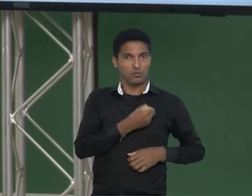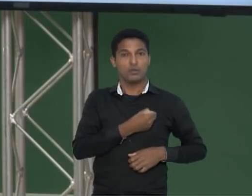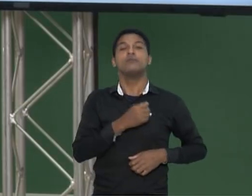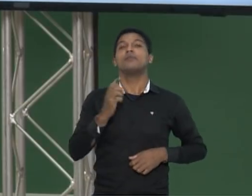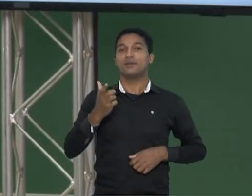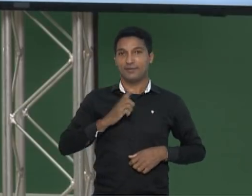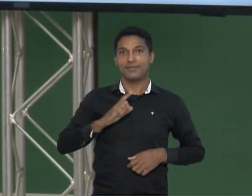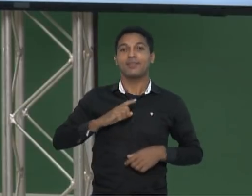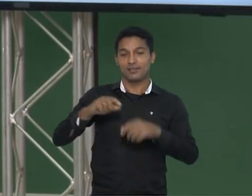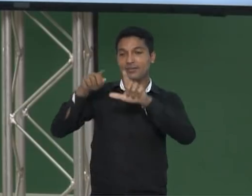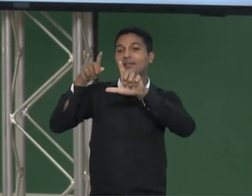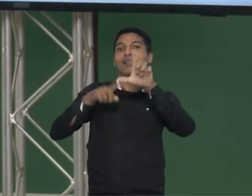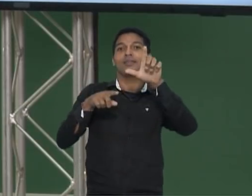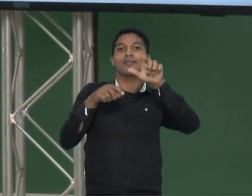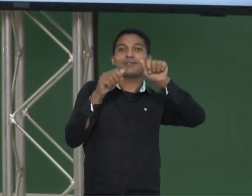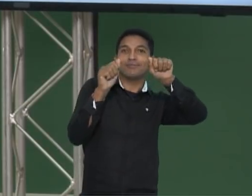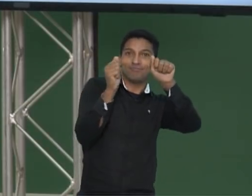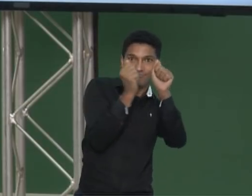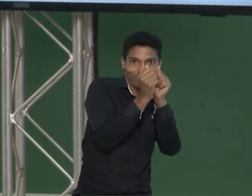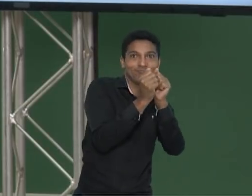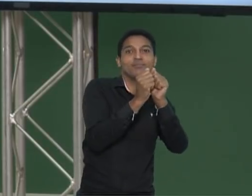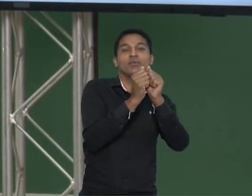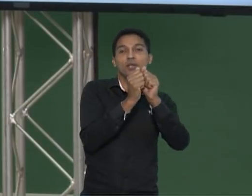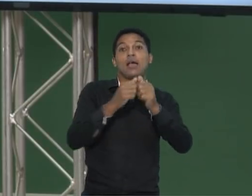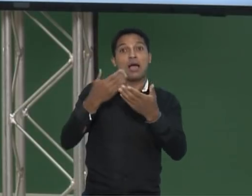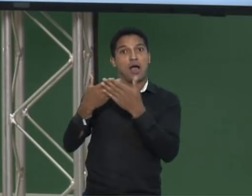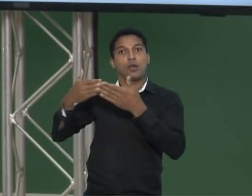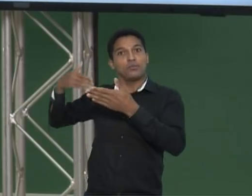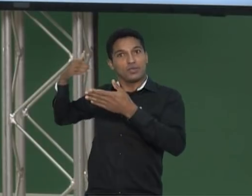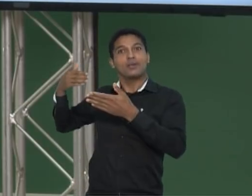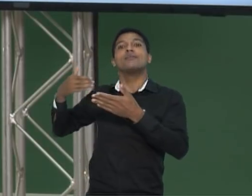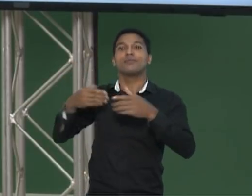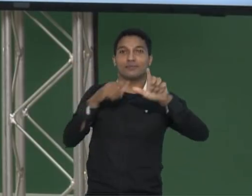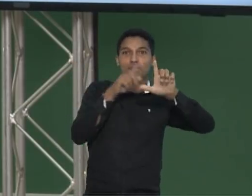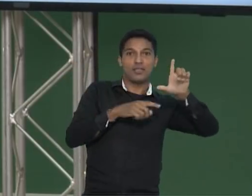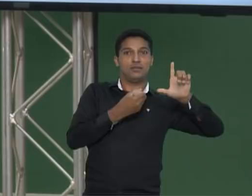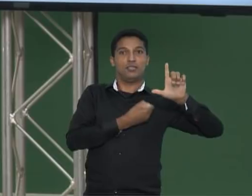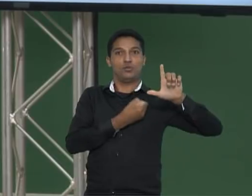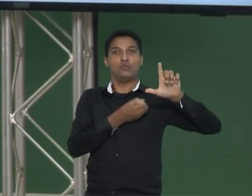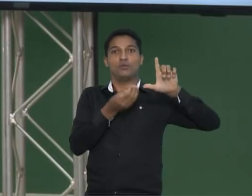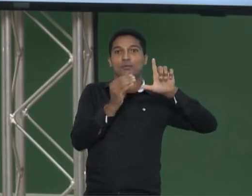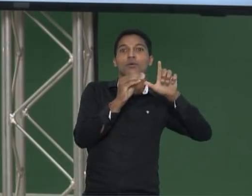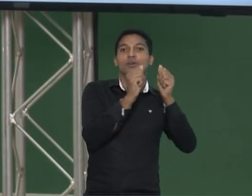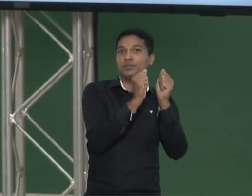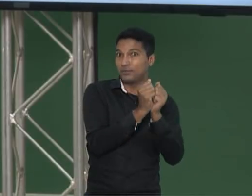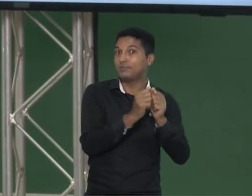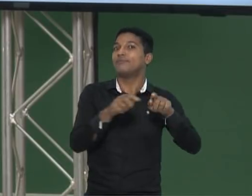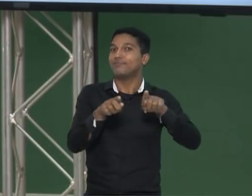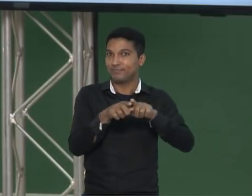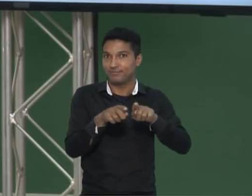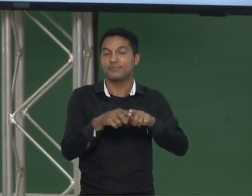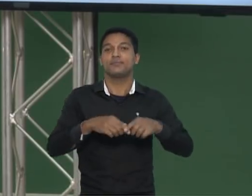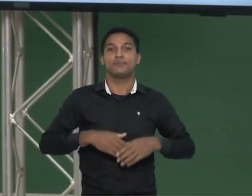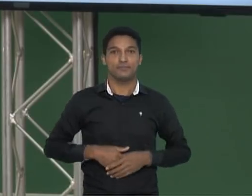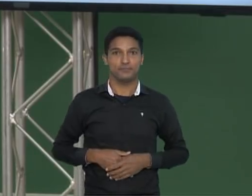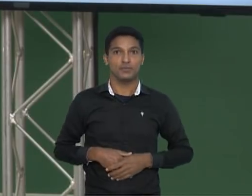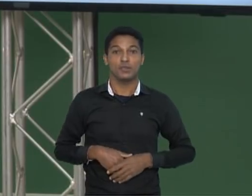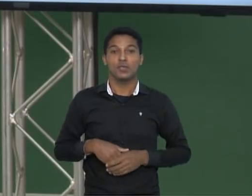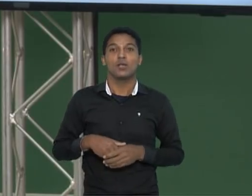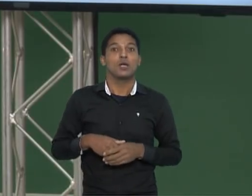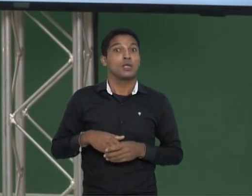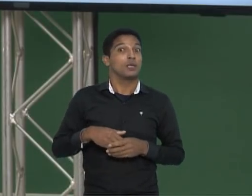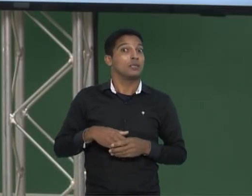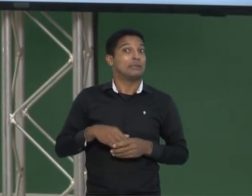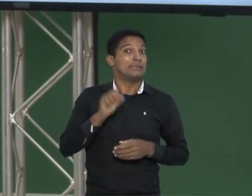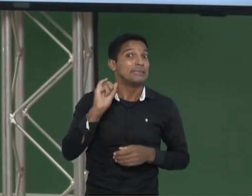da aula anterior, dos produtos notáveis, que nos termos vão aparecer letras também. E quando a gente não sabe o